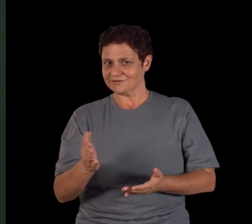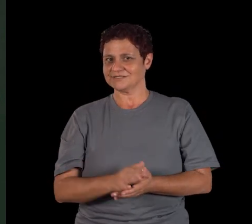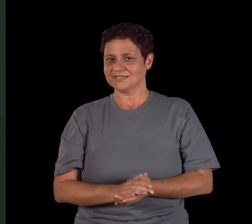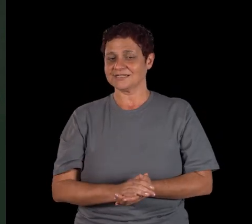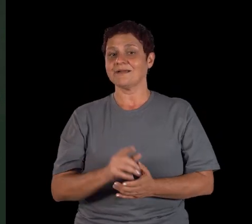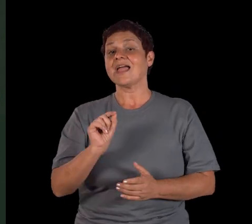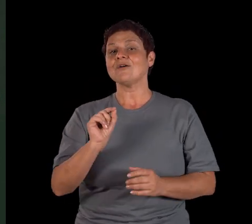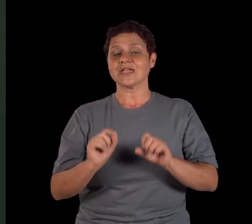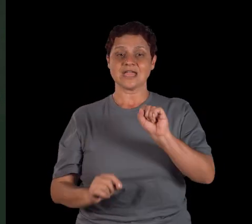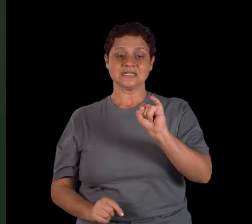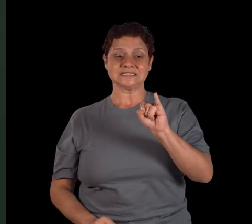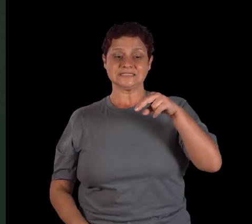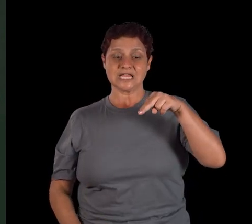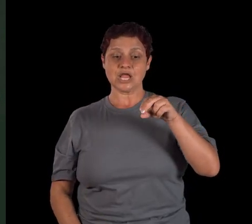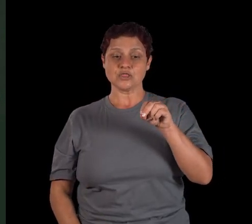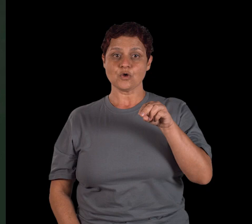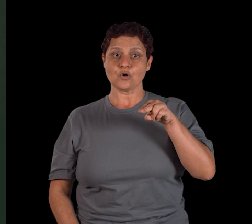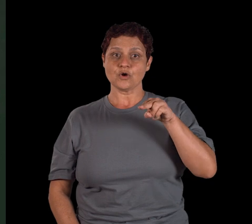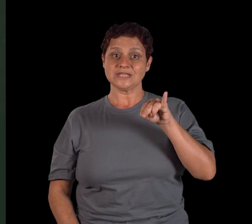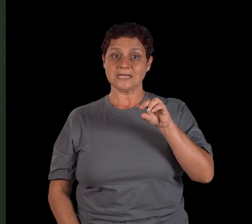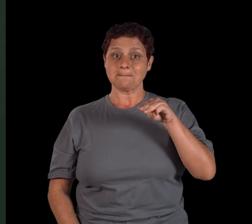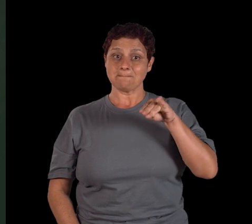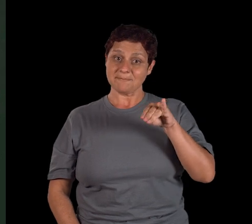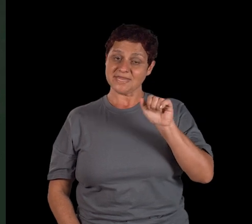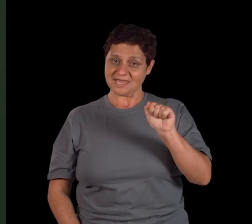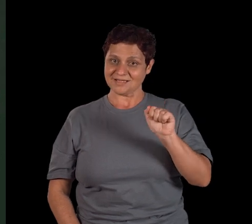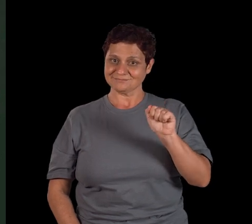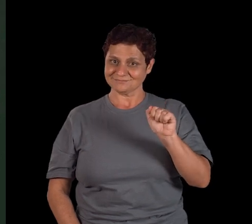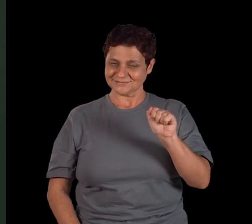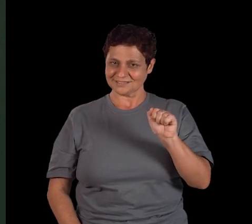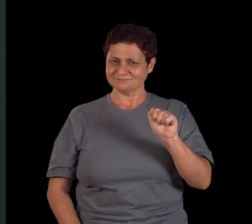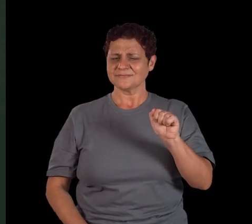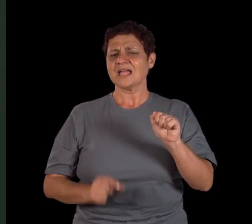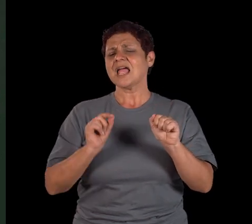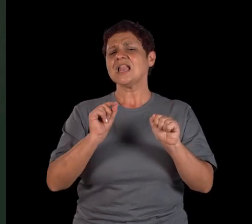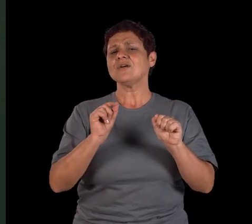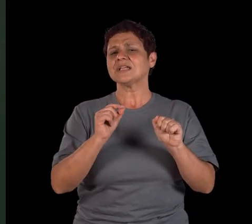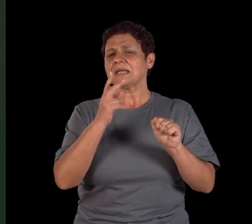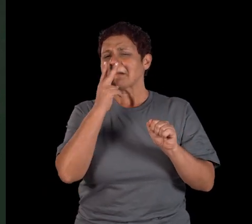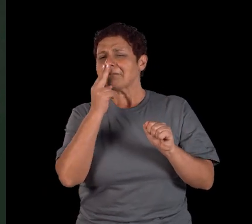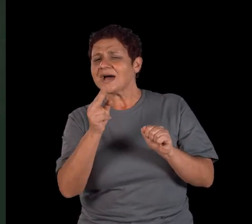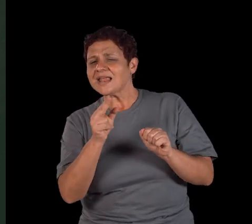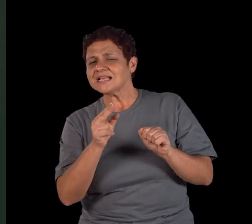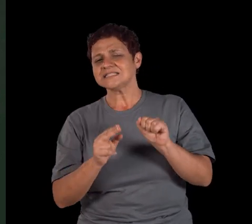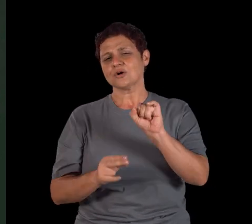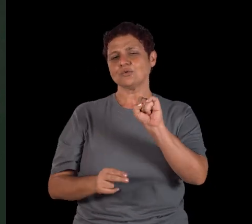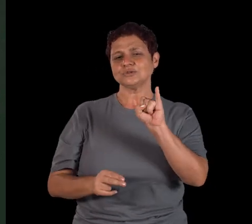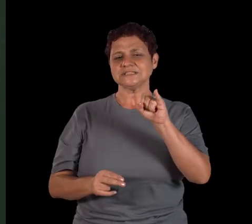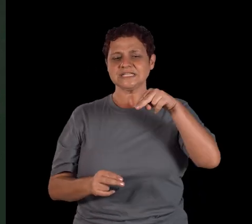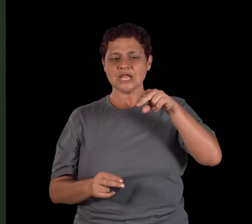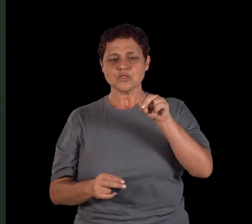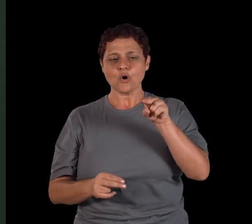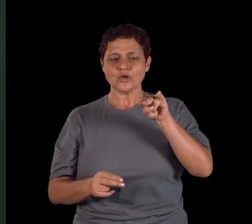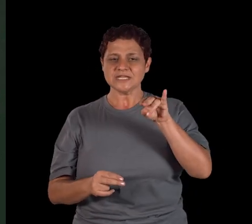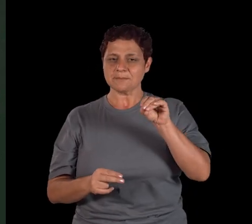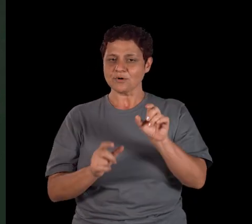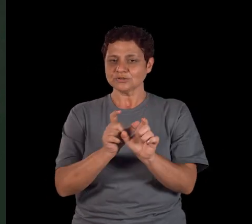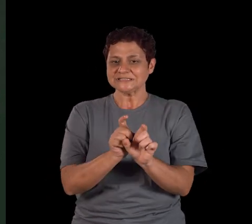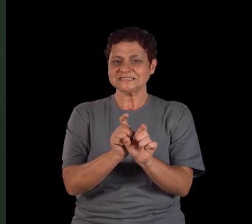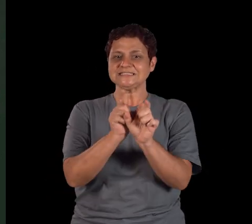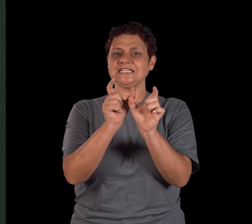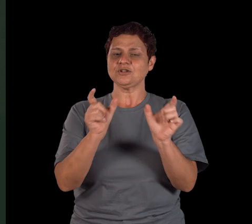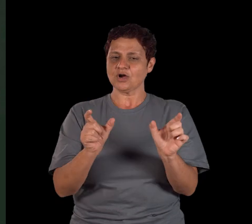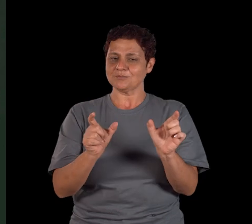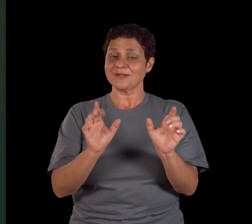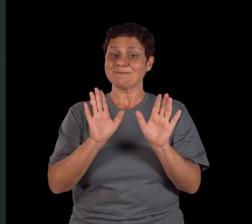de sinonímia. Sinonímia vem derivado da palavra sinônimo. Só que sinonímia